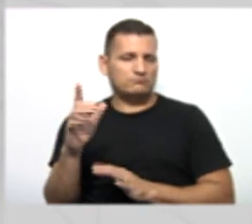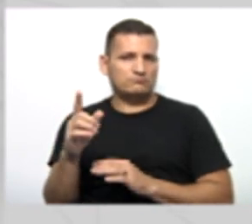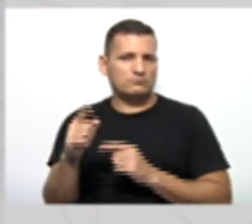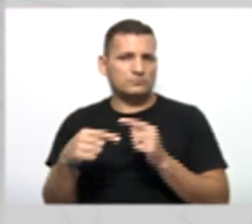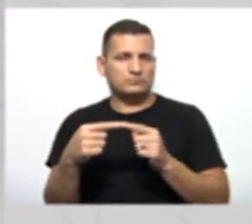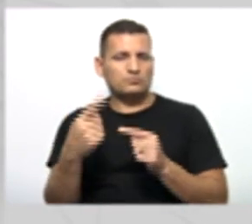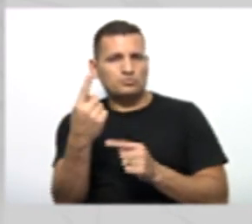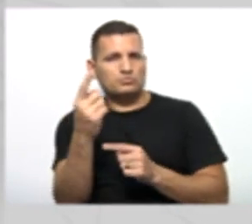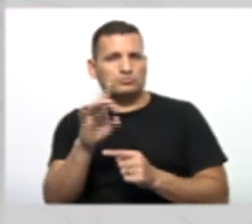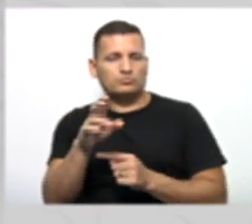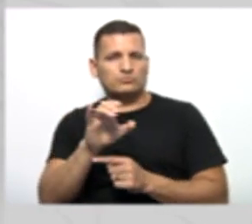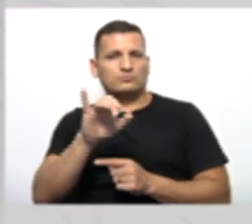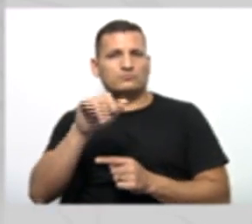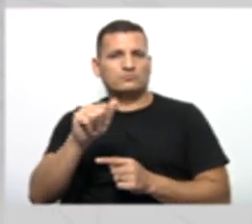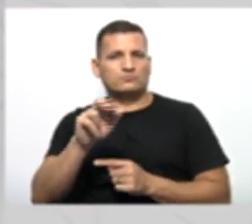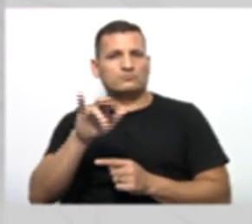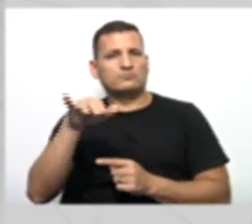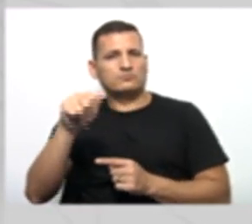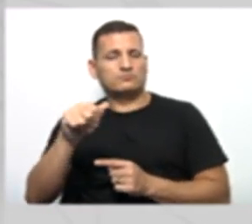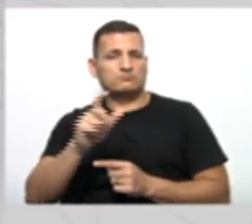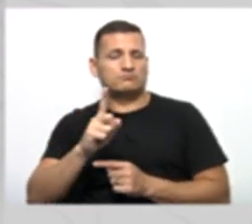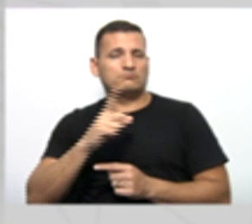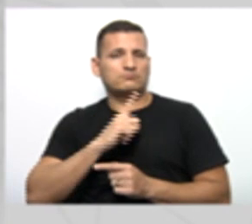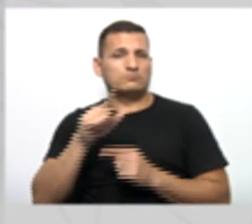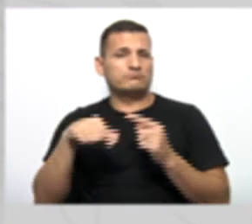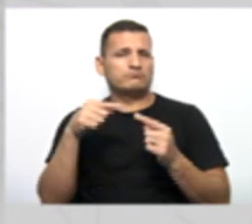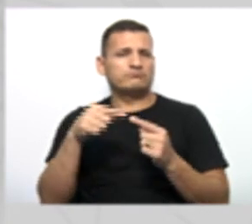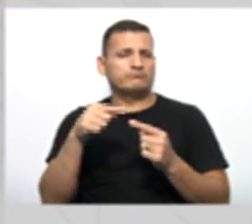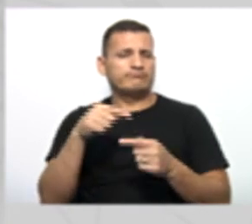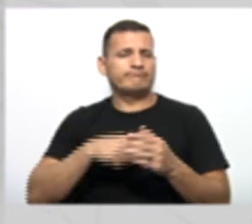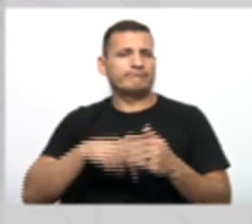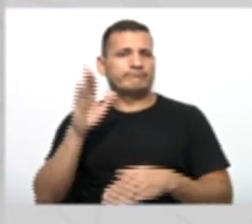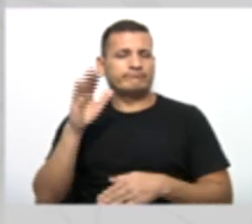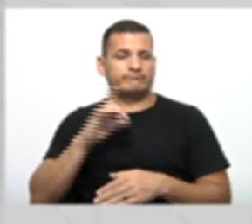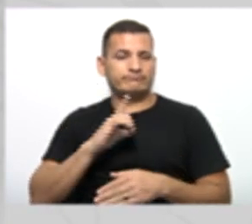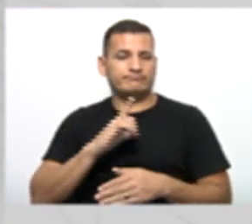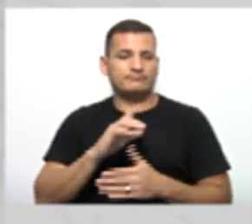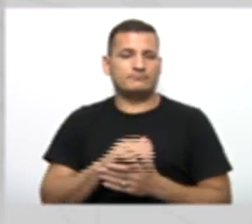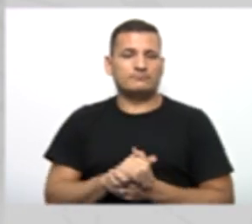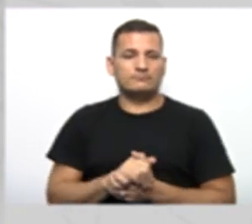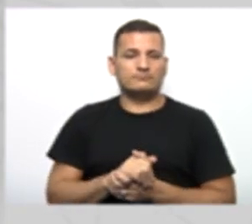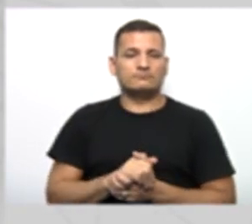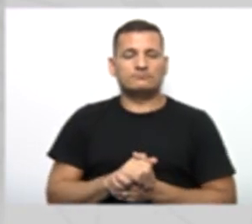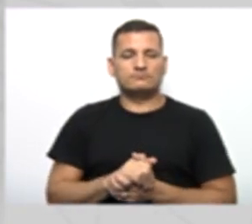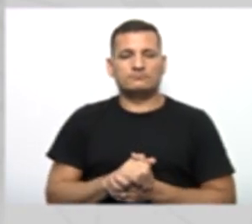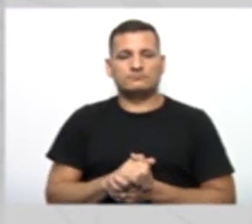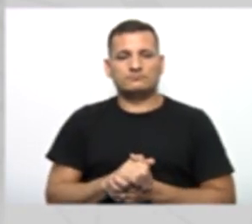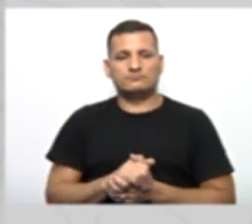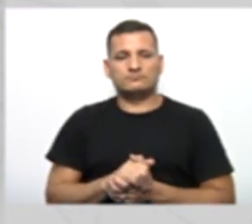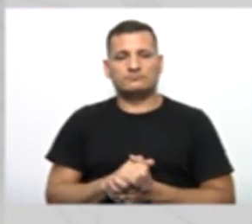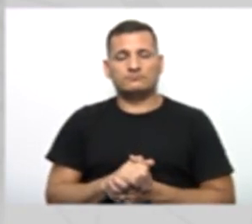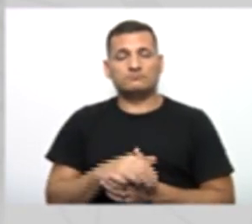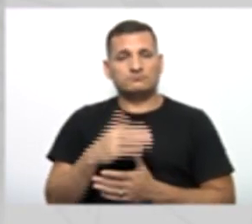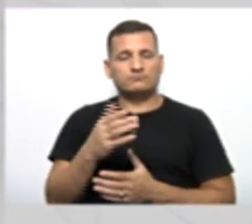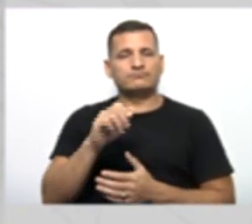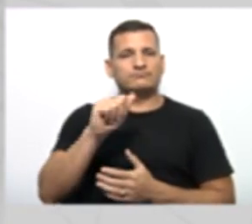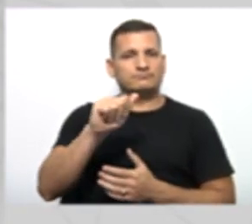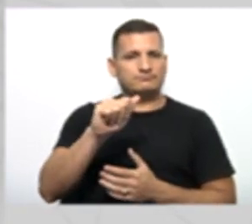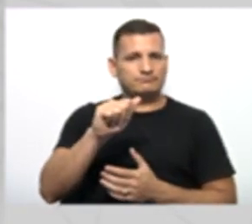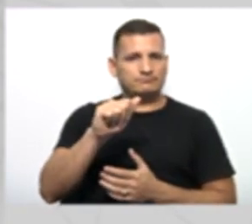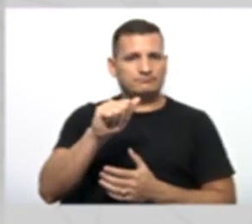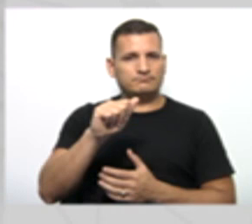EIA-RIMA. Nós temos um objetivo um pouco mais amplo. Então, letra A, analisar a viabilidade econômica do